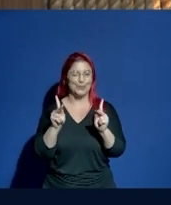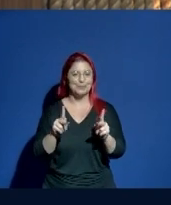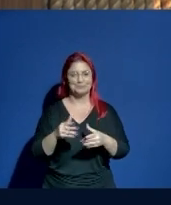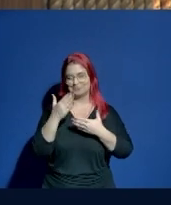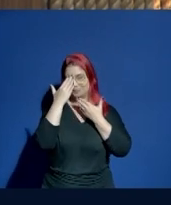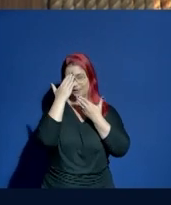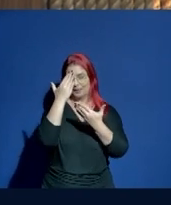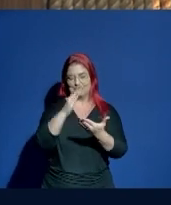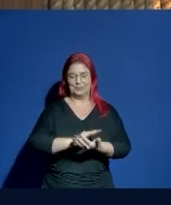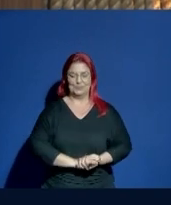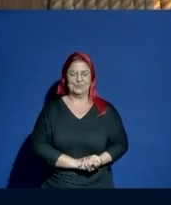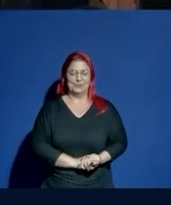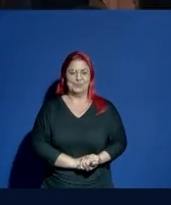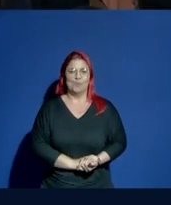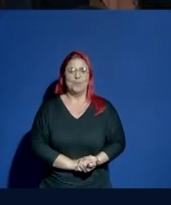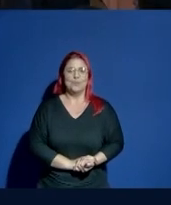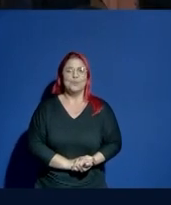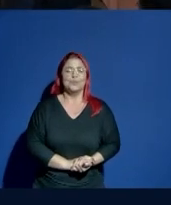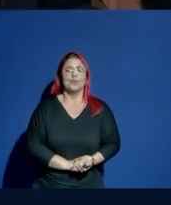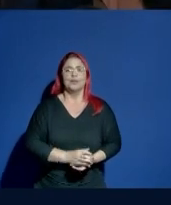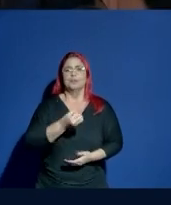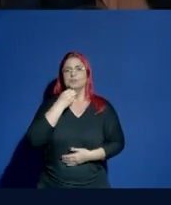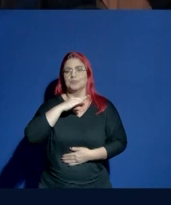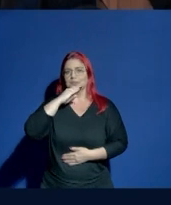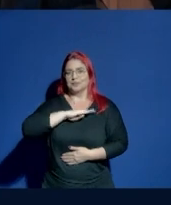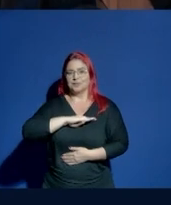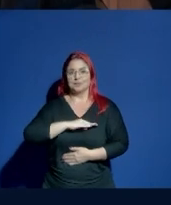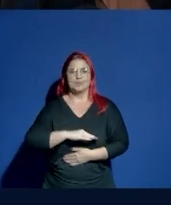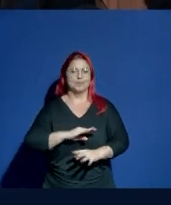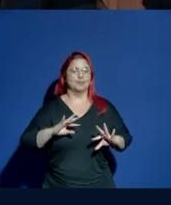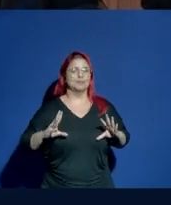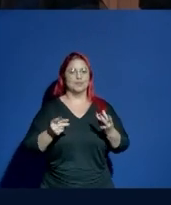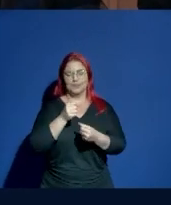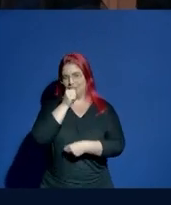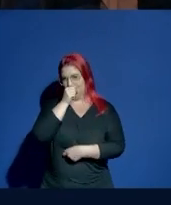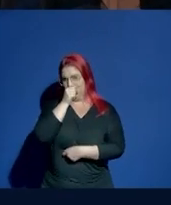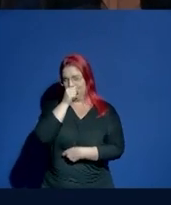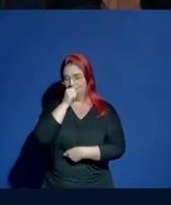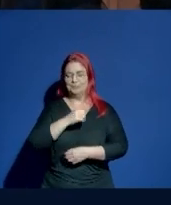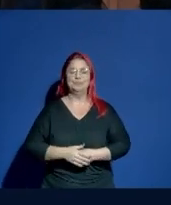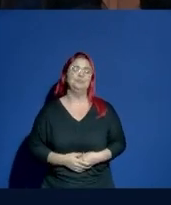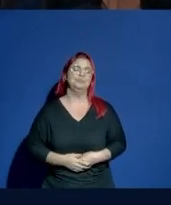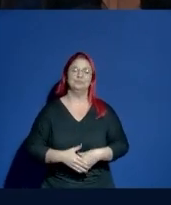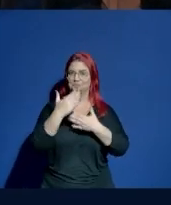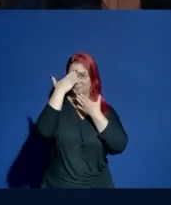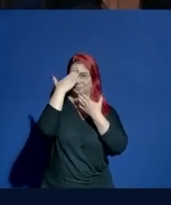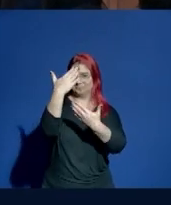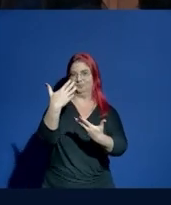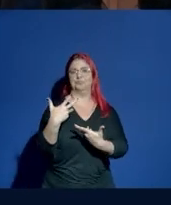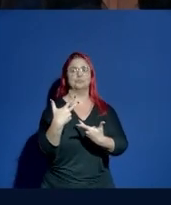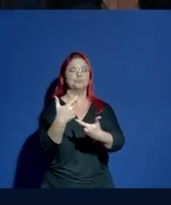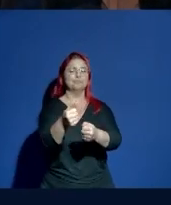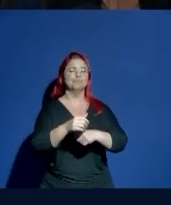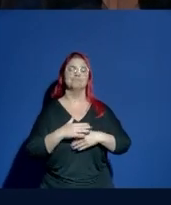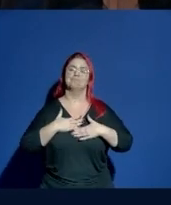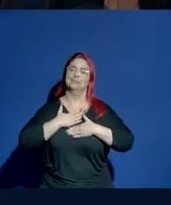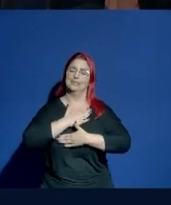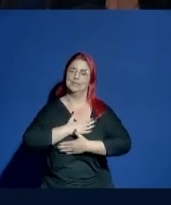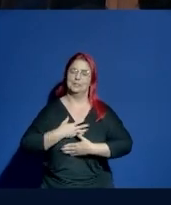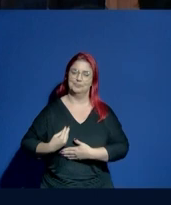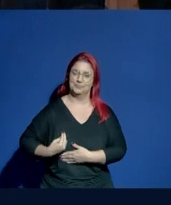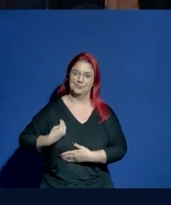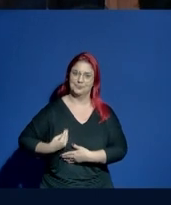Muito obrigado. Boa tarde a todos. Obrigado pelo convite. Um prazer enorme estar aqui.